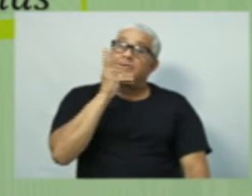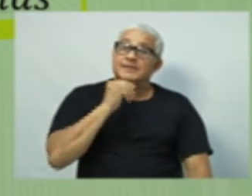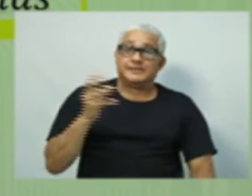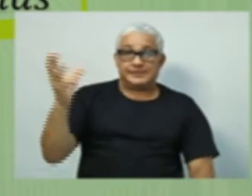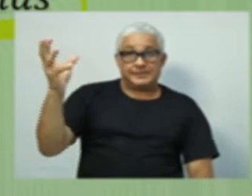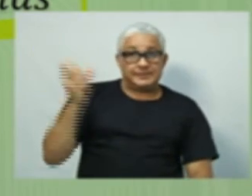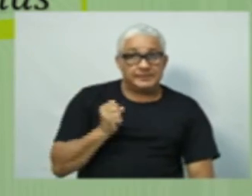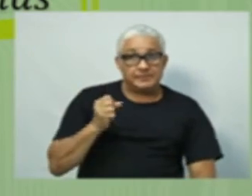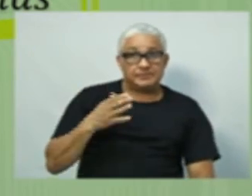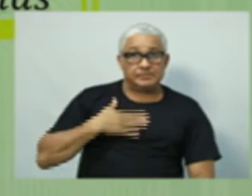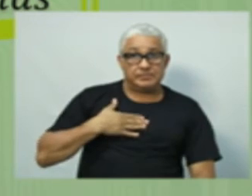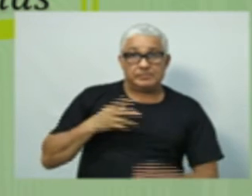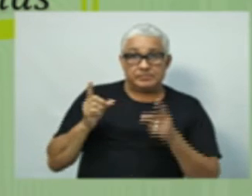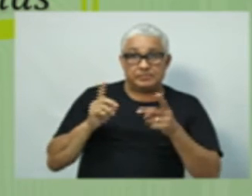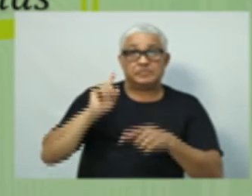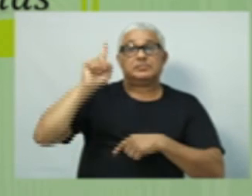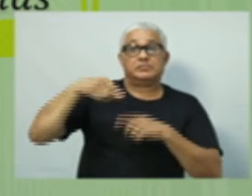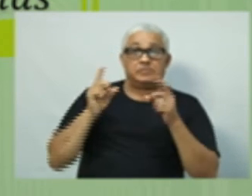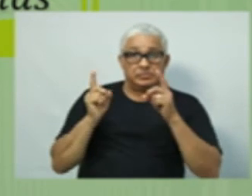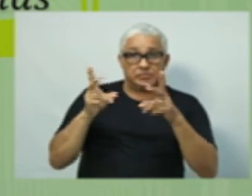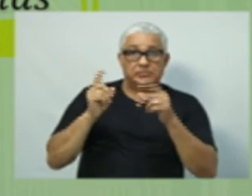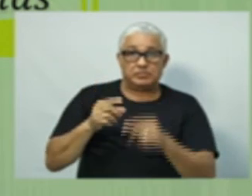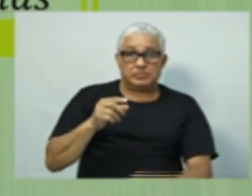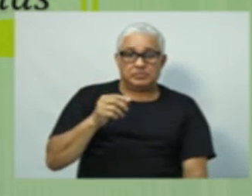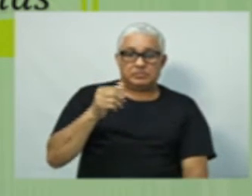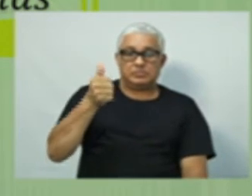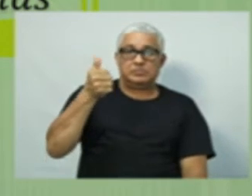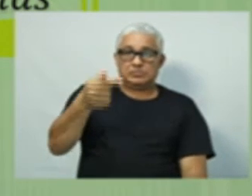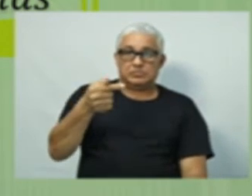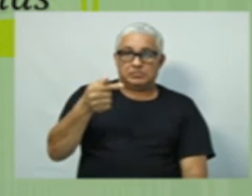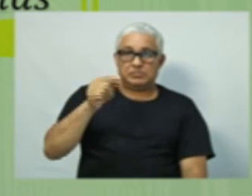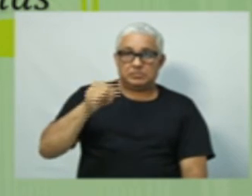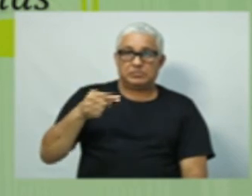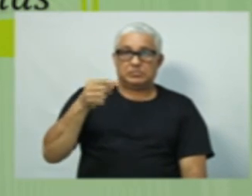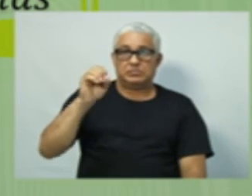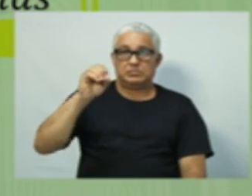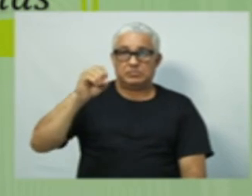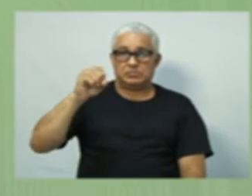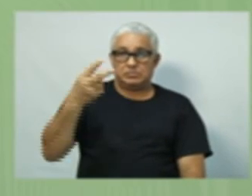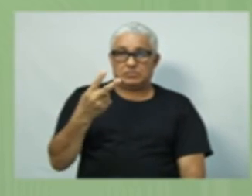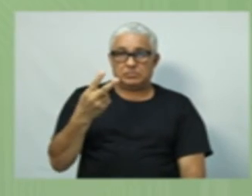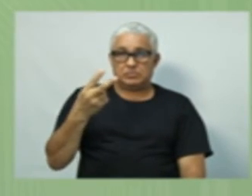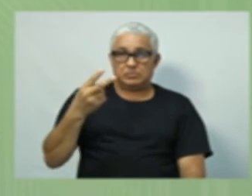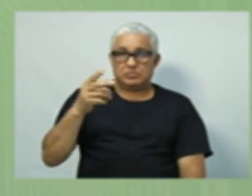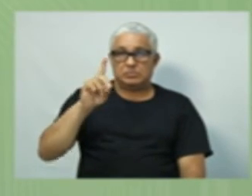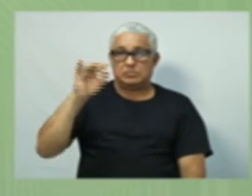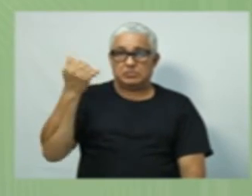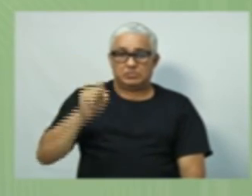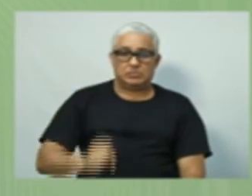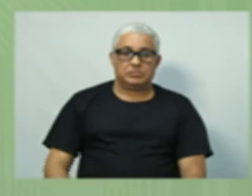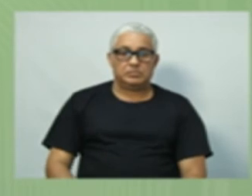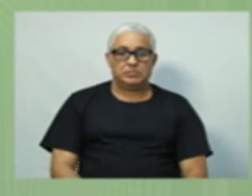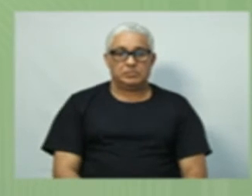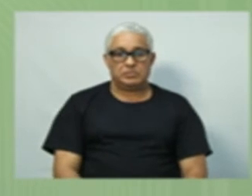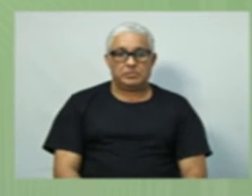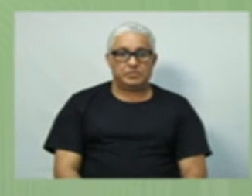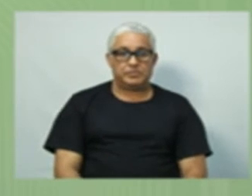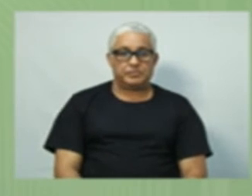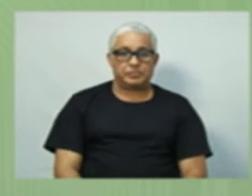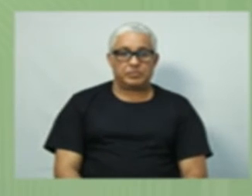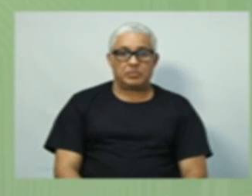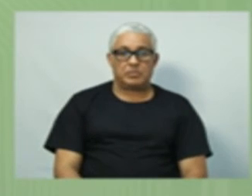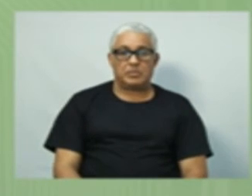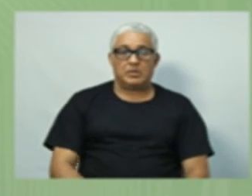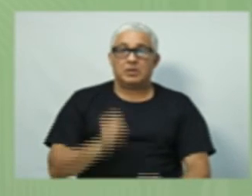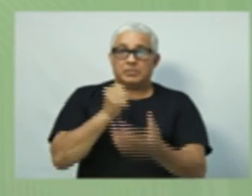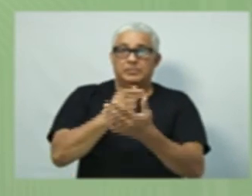receber a minha venda após vendido 17,02 dias ok seguindo trazo médio pagamento de